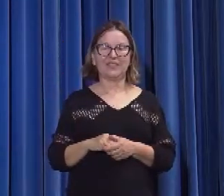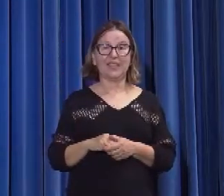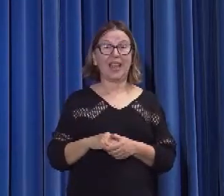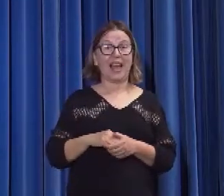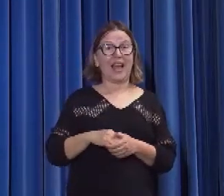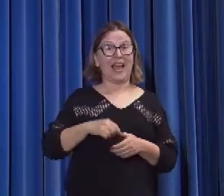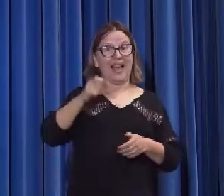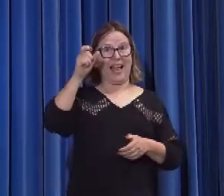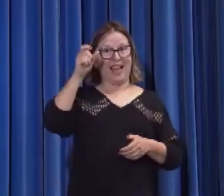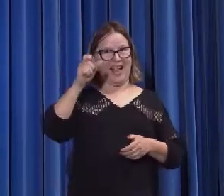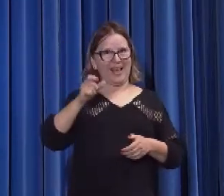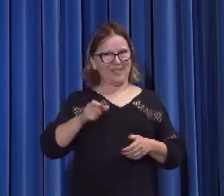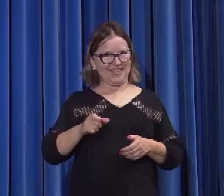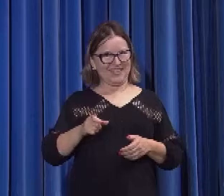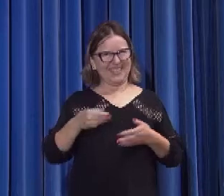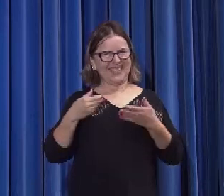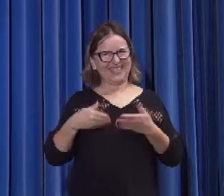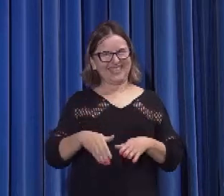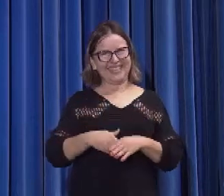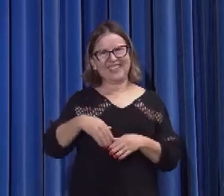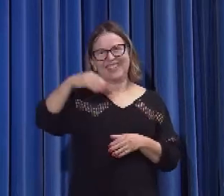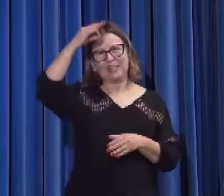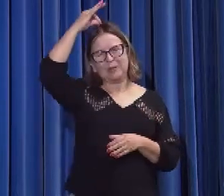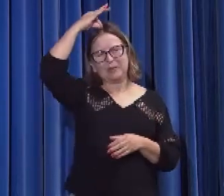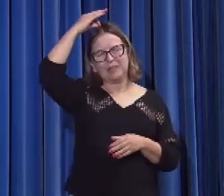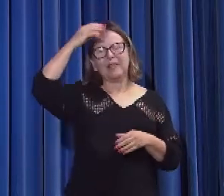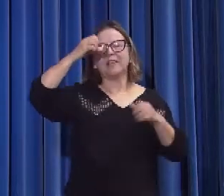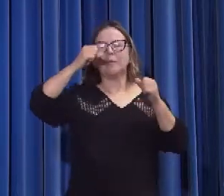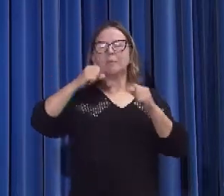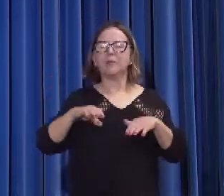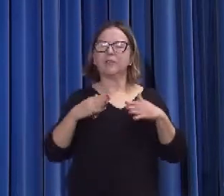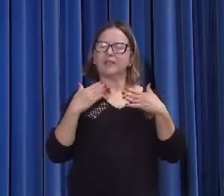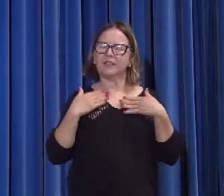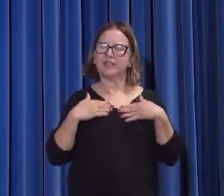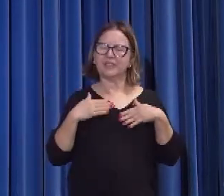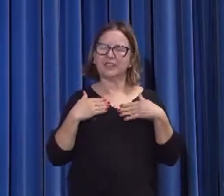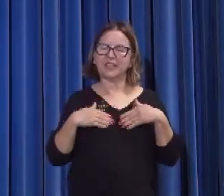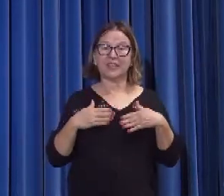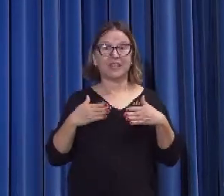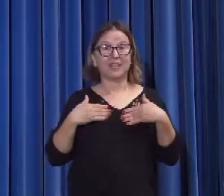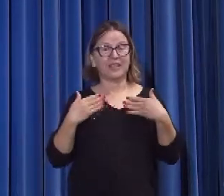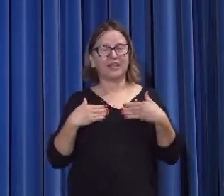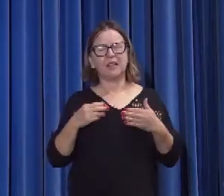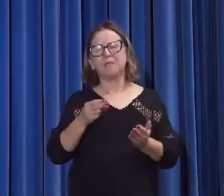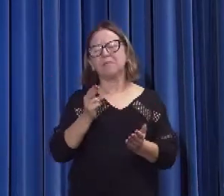e alegrar-se mesmo diante de tantas tribulações na sua vida.